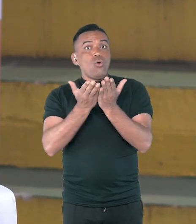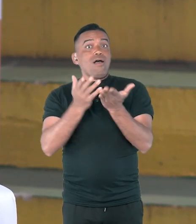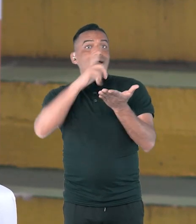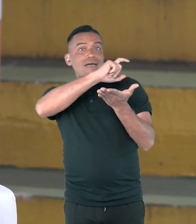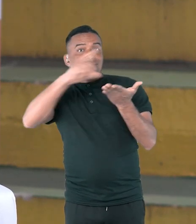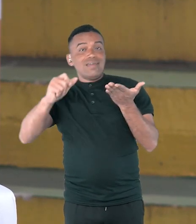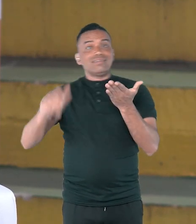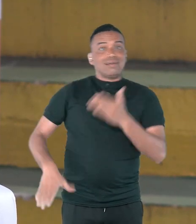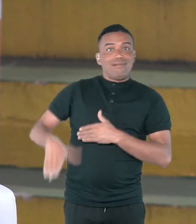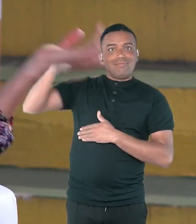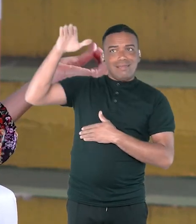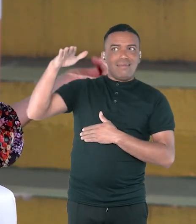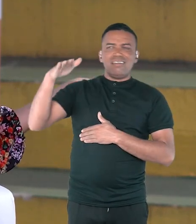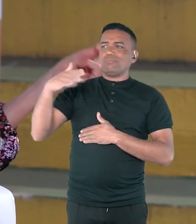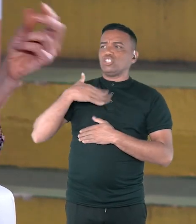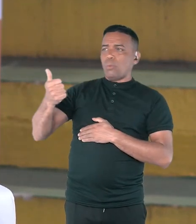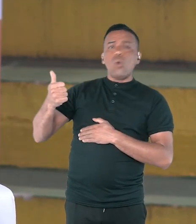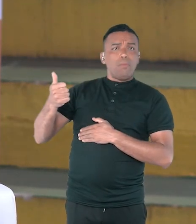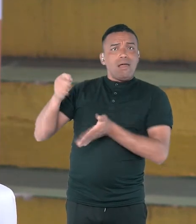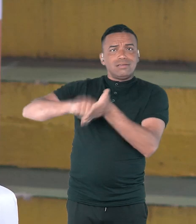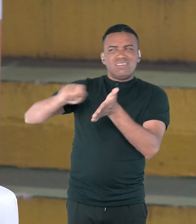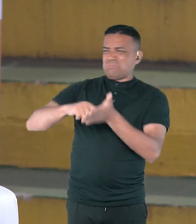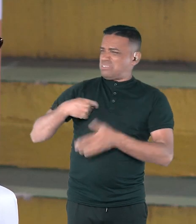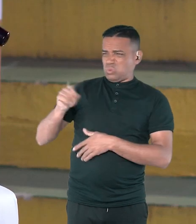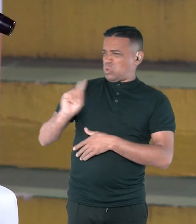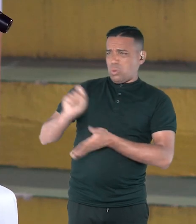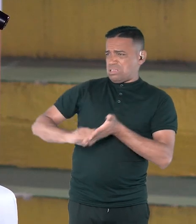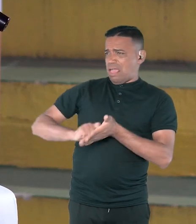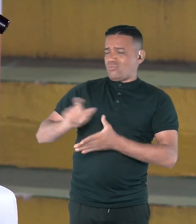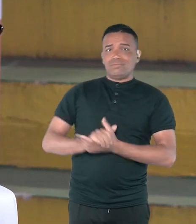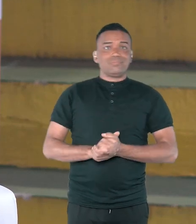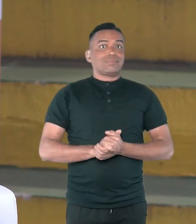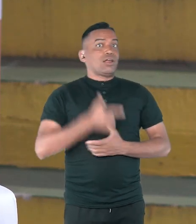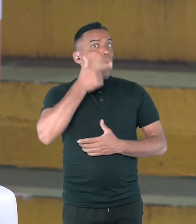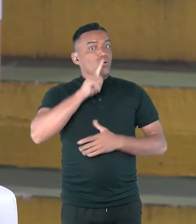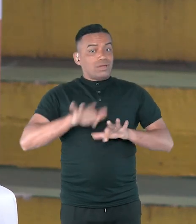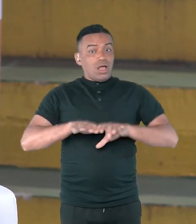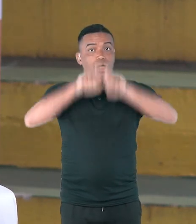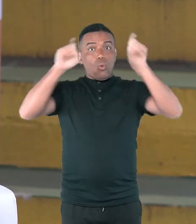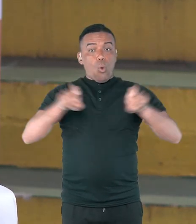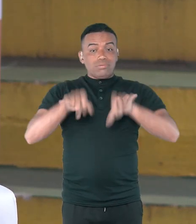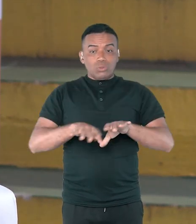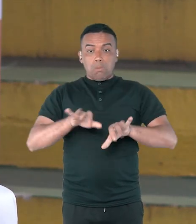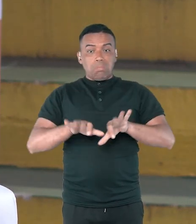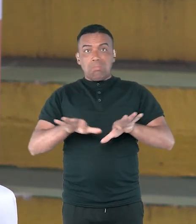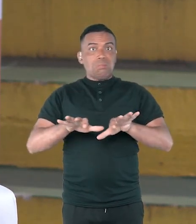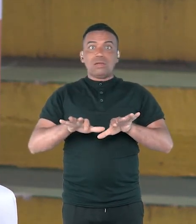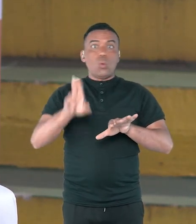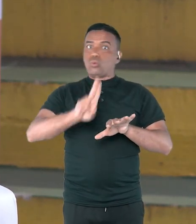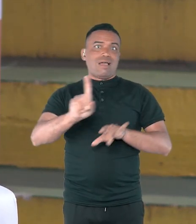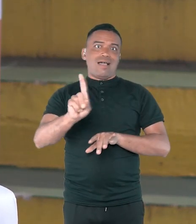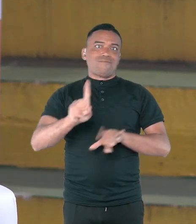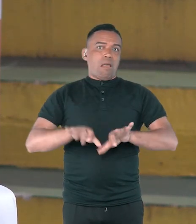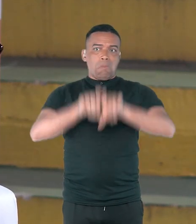para escrever. E eu falei, mas eu não escrevo. E, nessa época, eu não conseguia nem dar enter no computador.